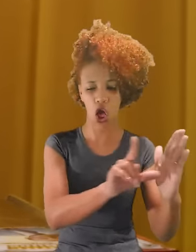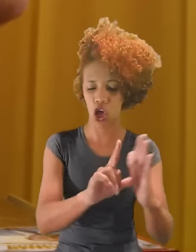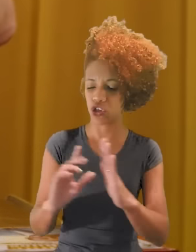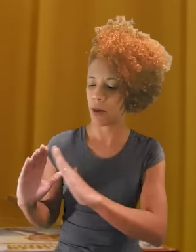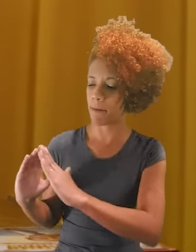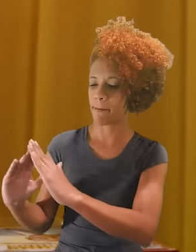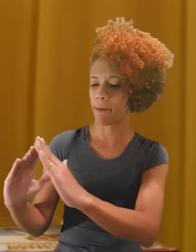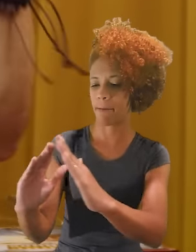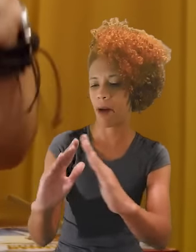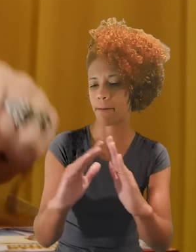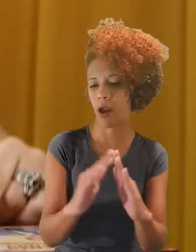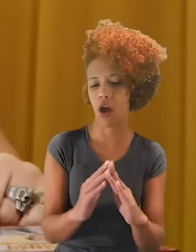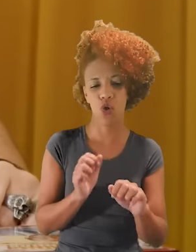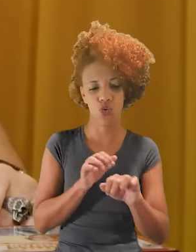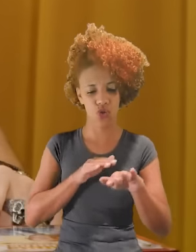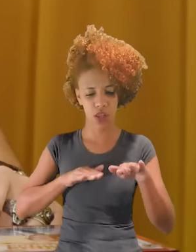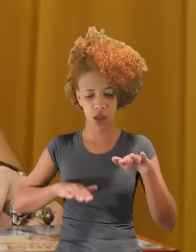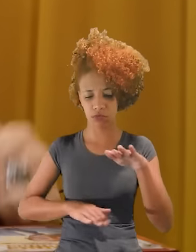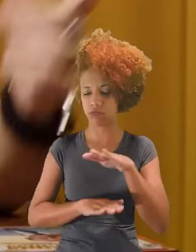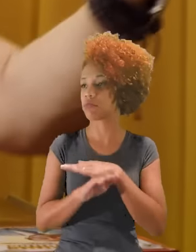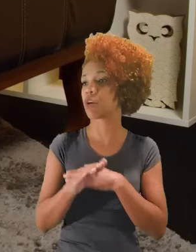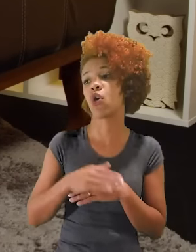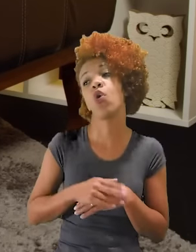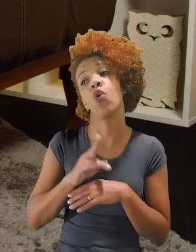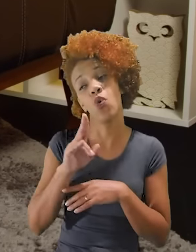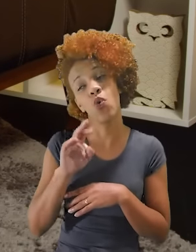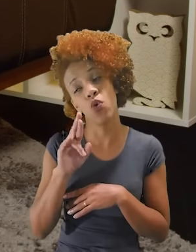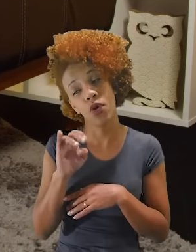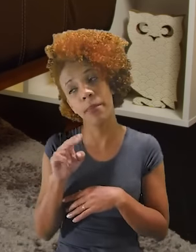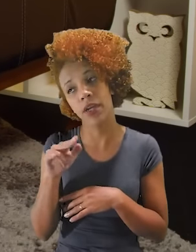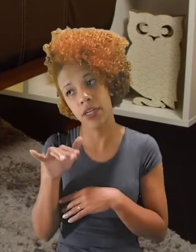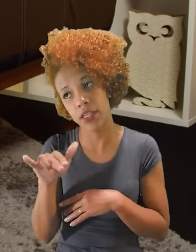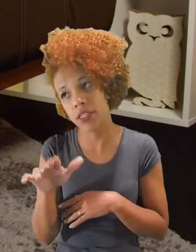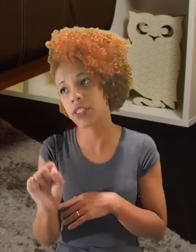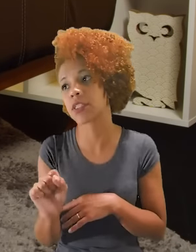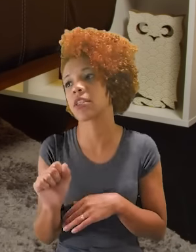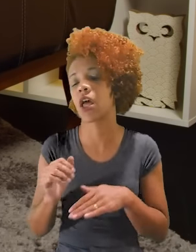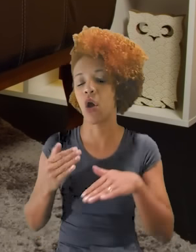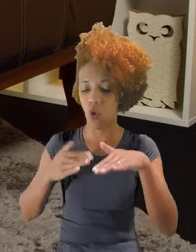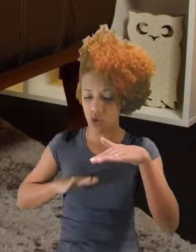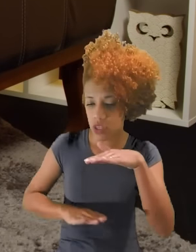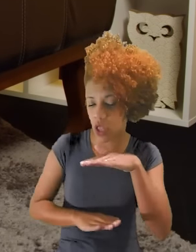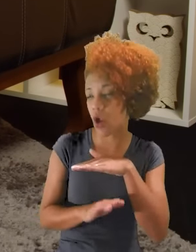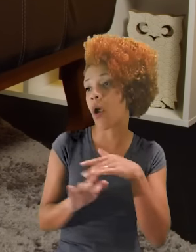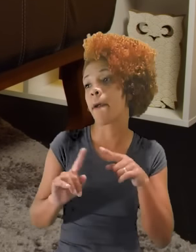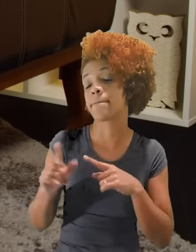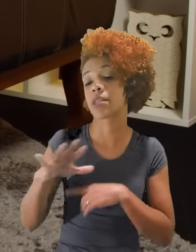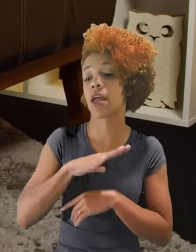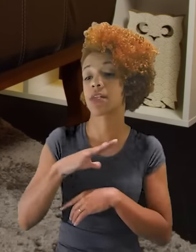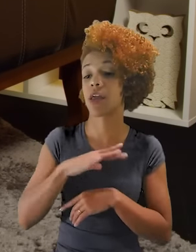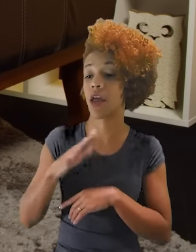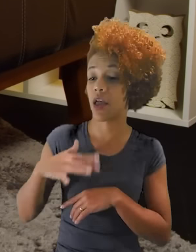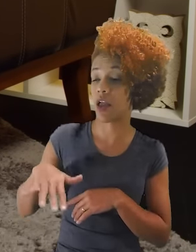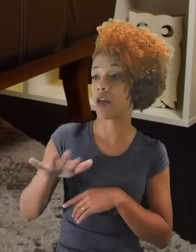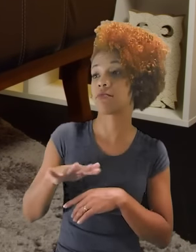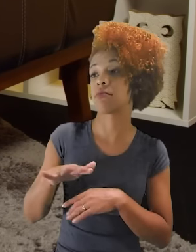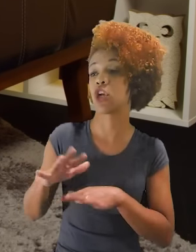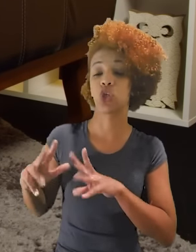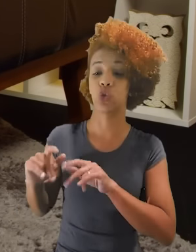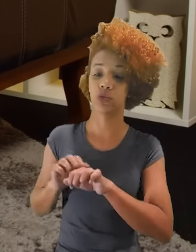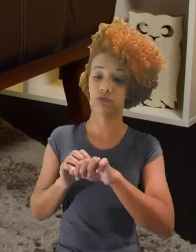você tem as residências para cá, caralho, os carros eram tudo subterrâneos. Urbanista, os carros eram subterrâneos. Então assim, nessa cidade, as pessoas aqui